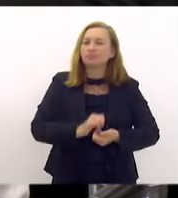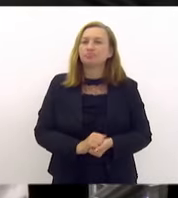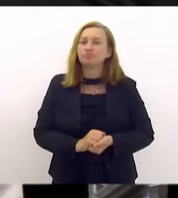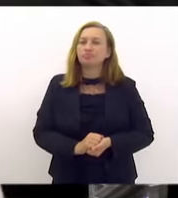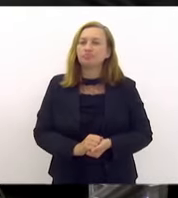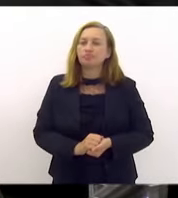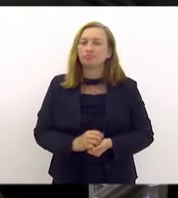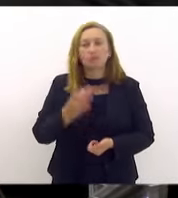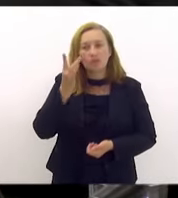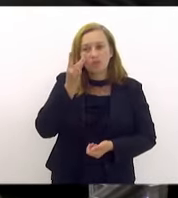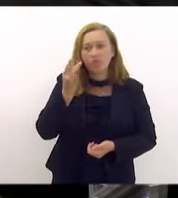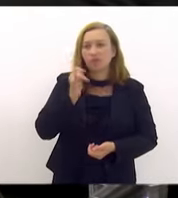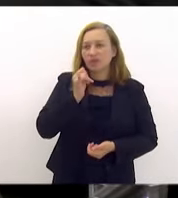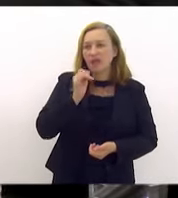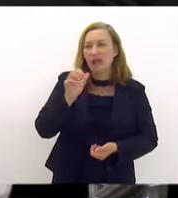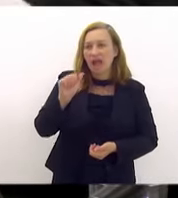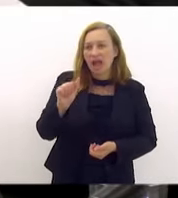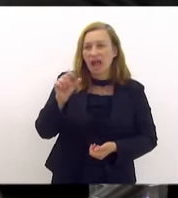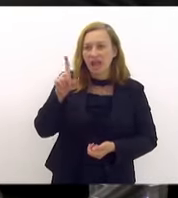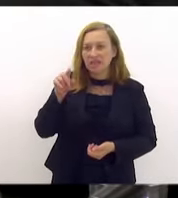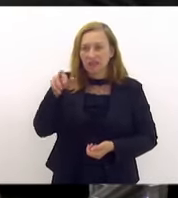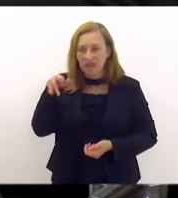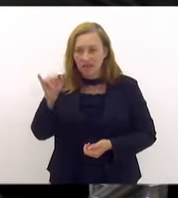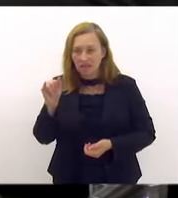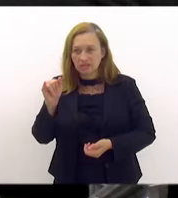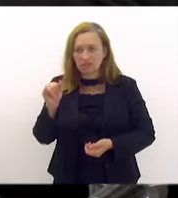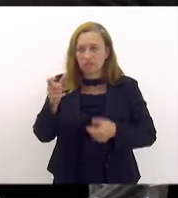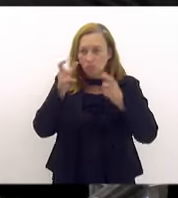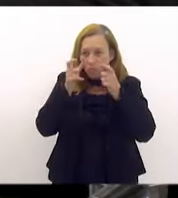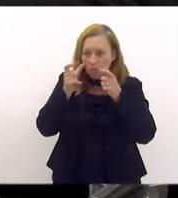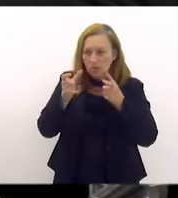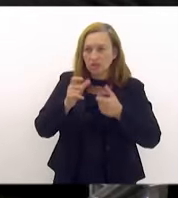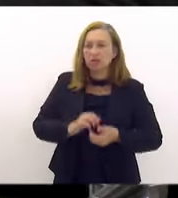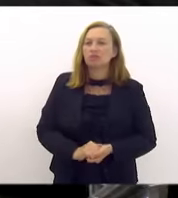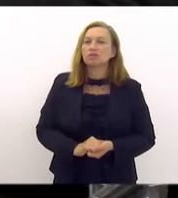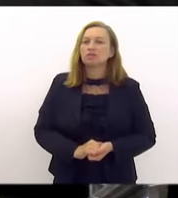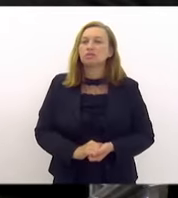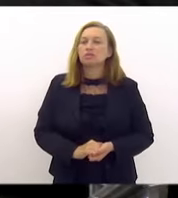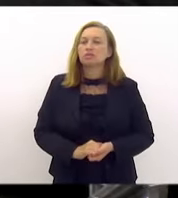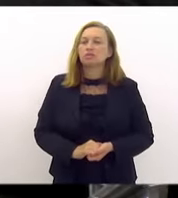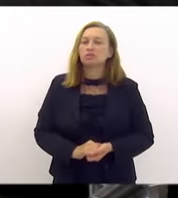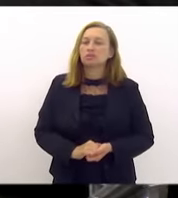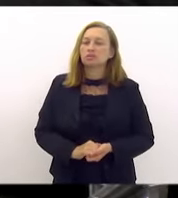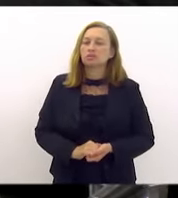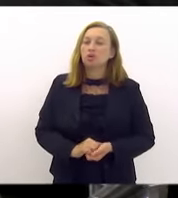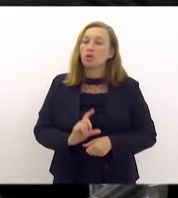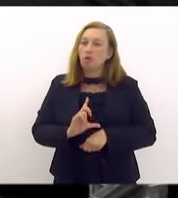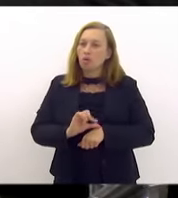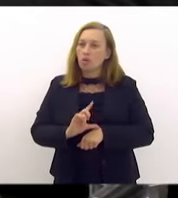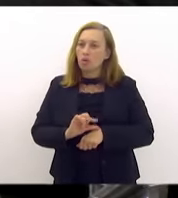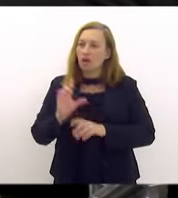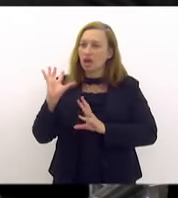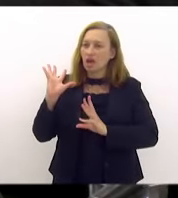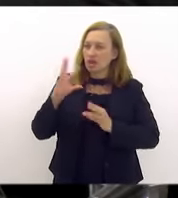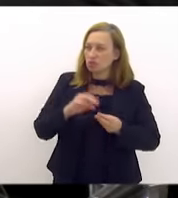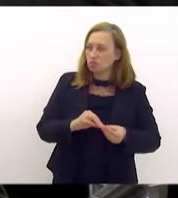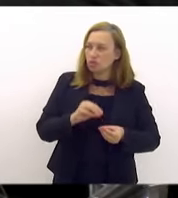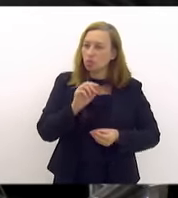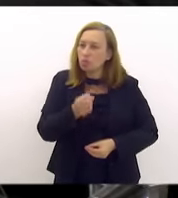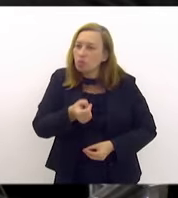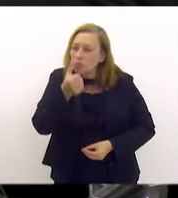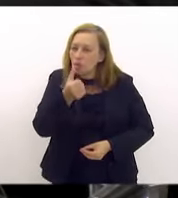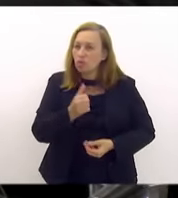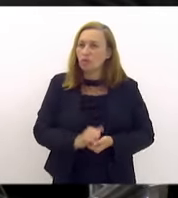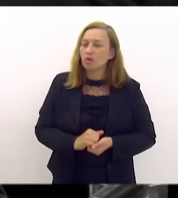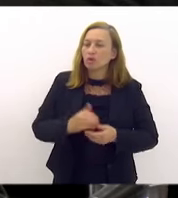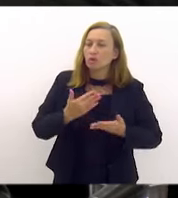presencialmente o relato da Dra Adriana e algumas questões me chamaram atenção com adiantada hora eu vou tentar resumir bastante